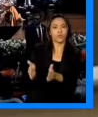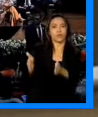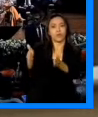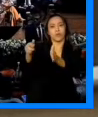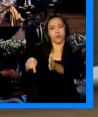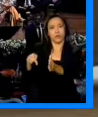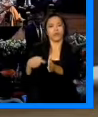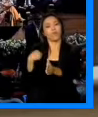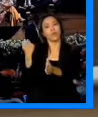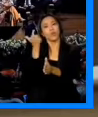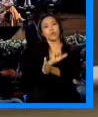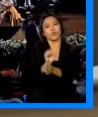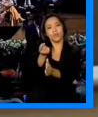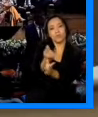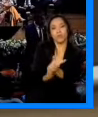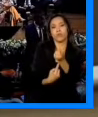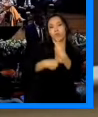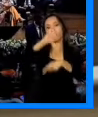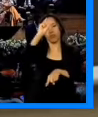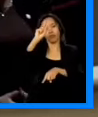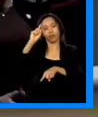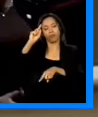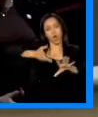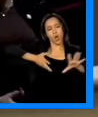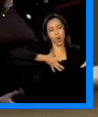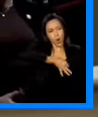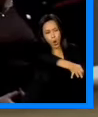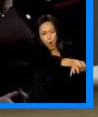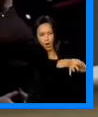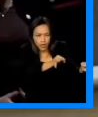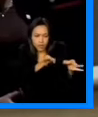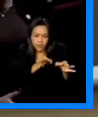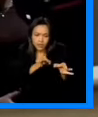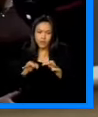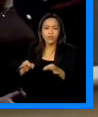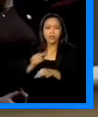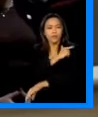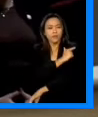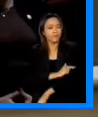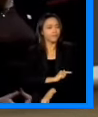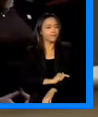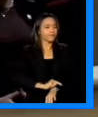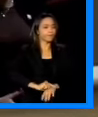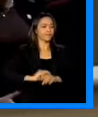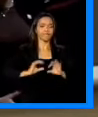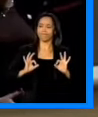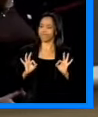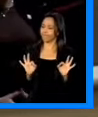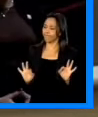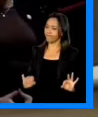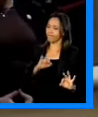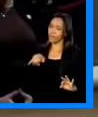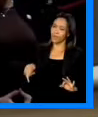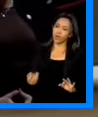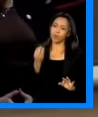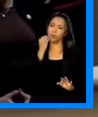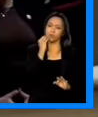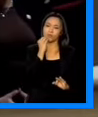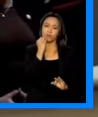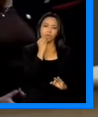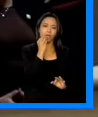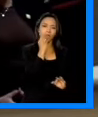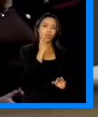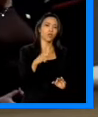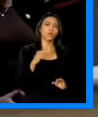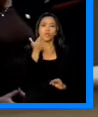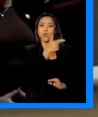temos para poder ter progresso, ordem, civilidade, oportunidade, bem-estar. Não há outro